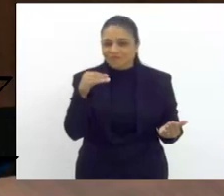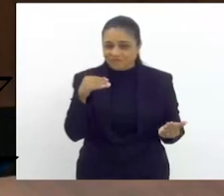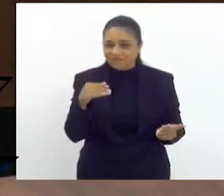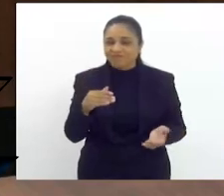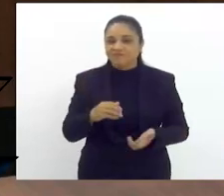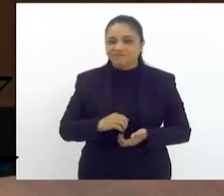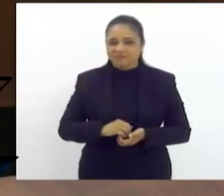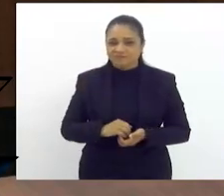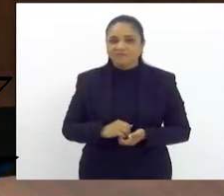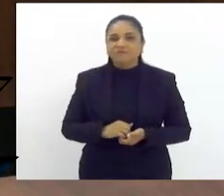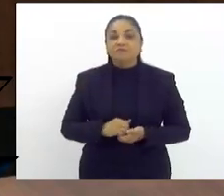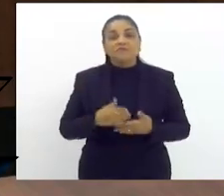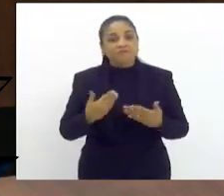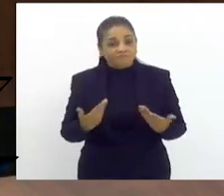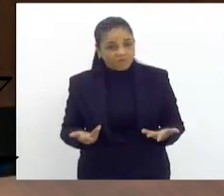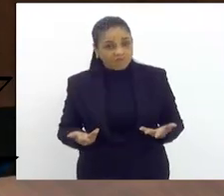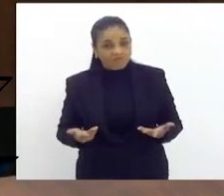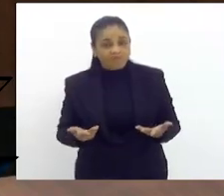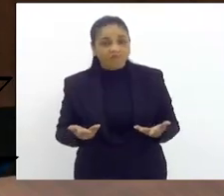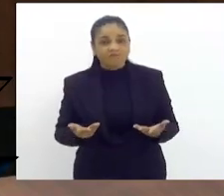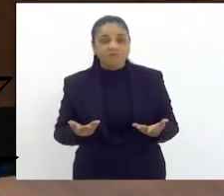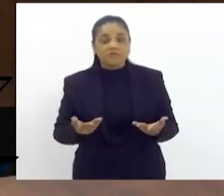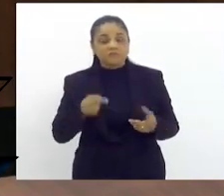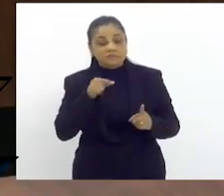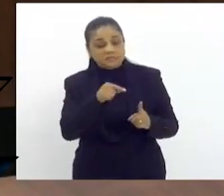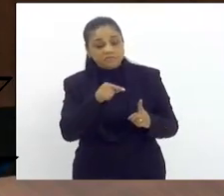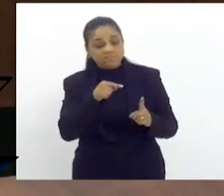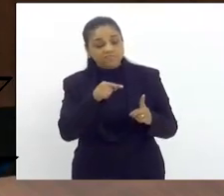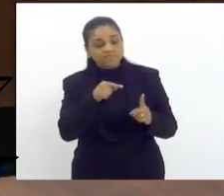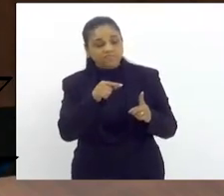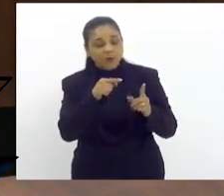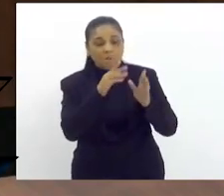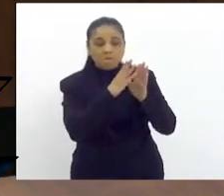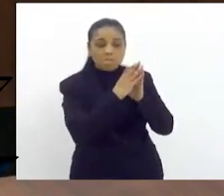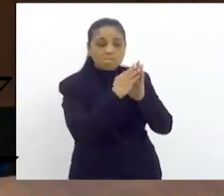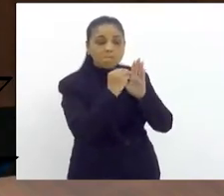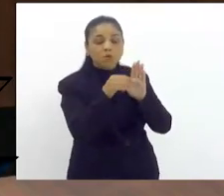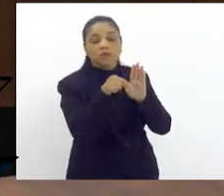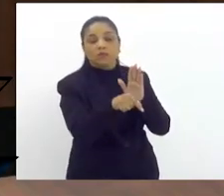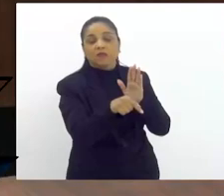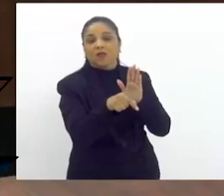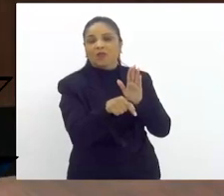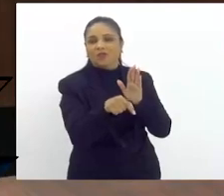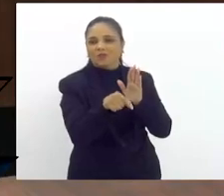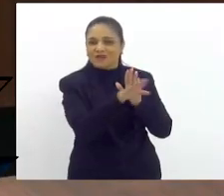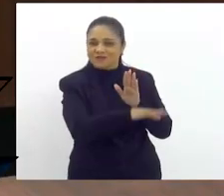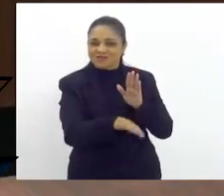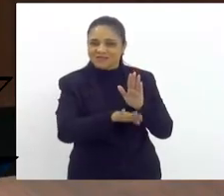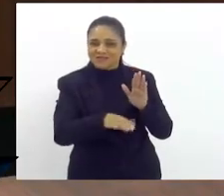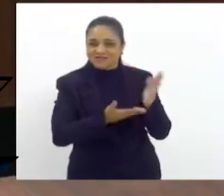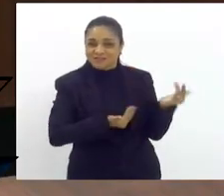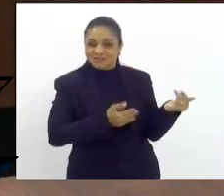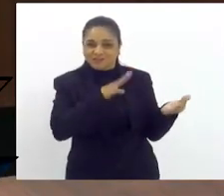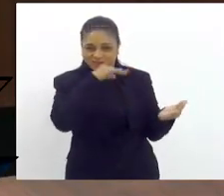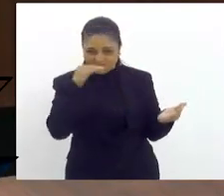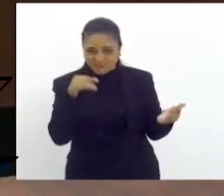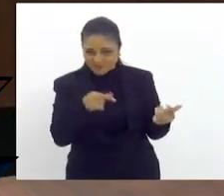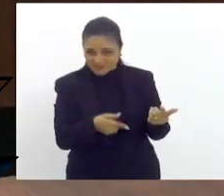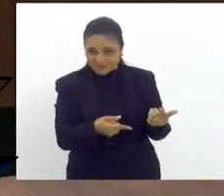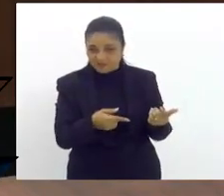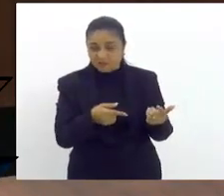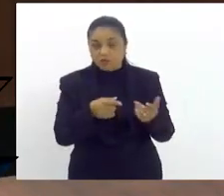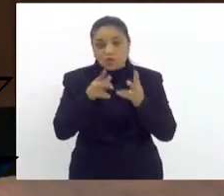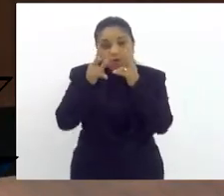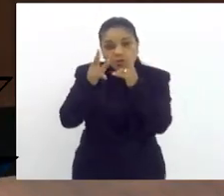adolescentes que se inspiram nesses atletas de alta performance Como é